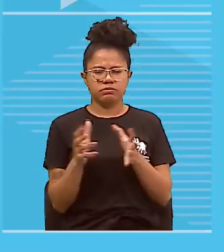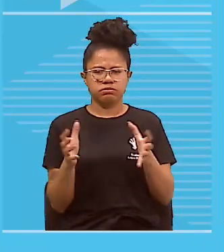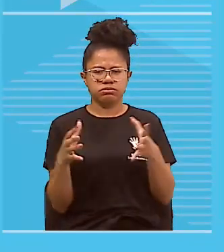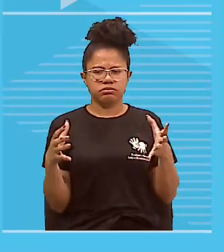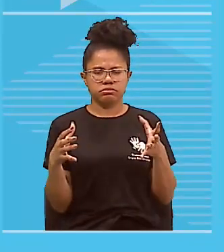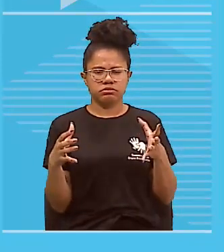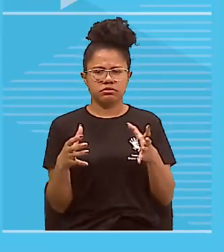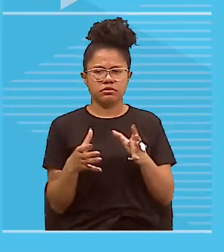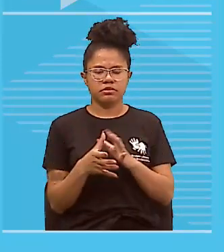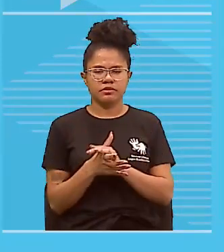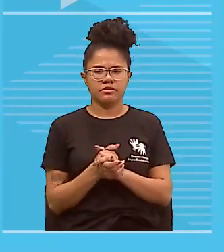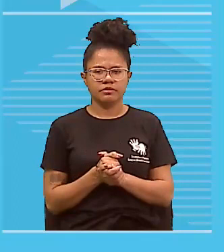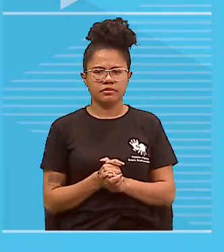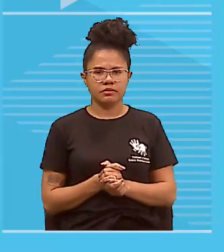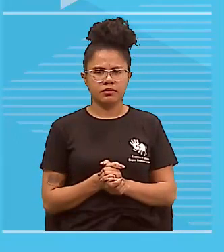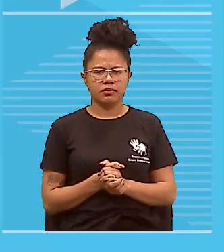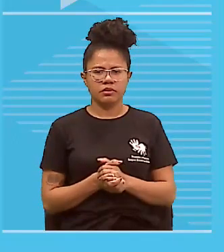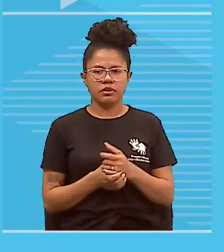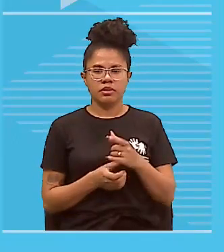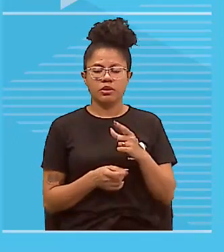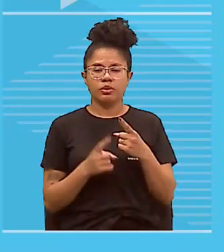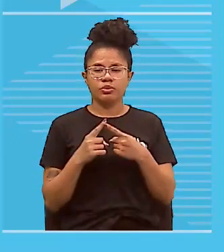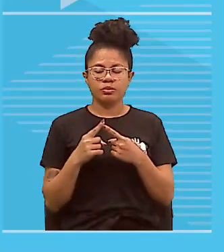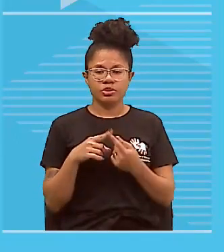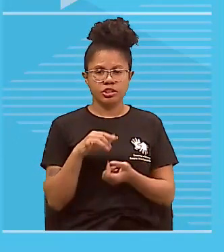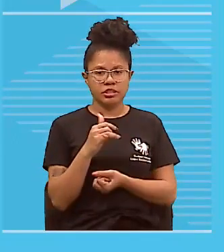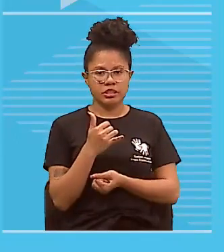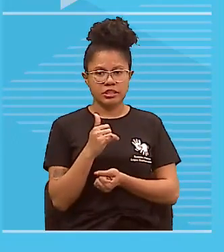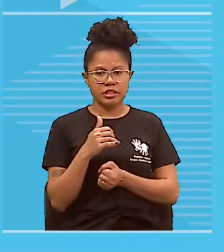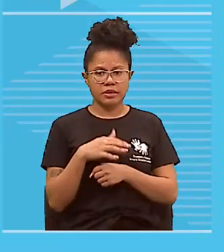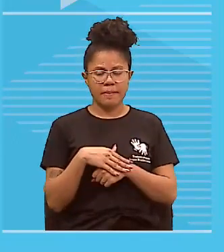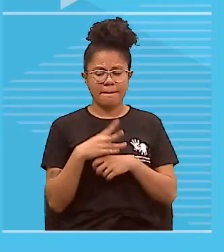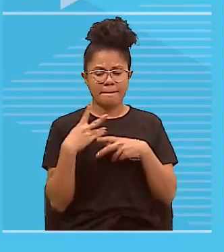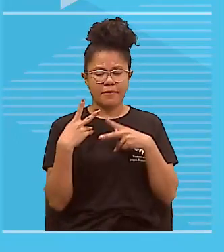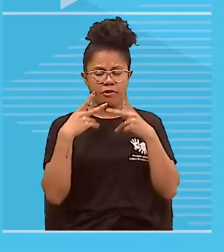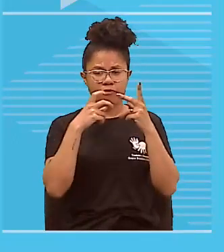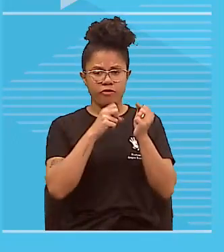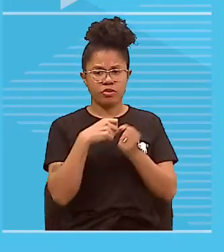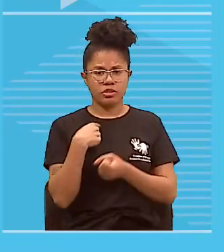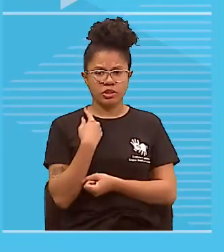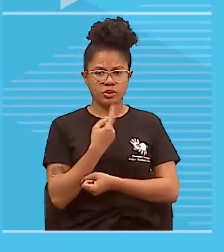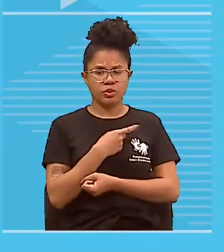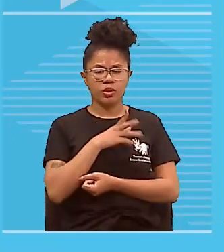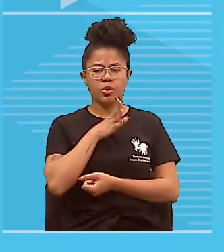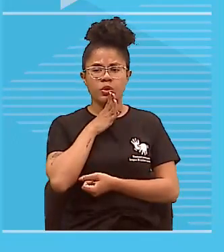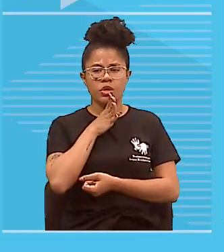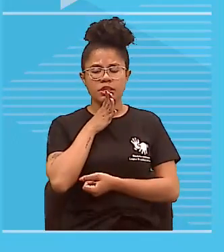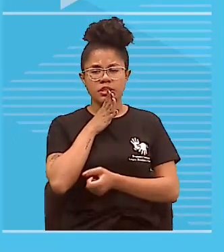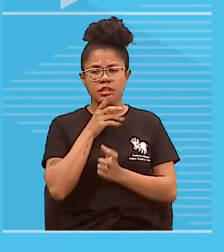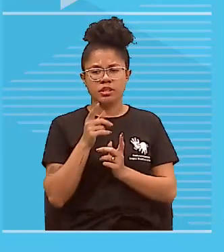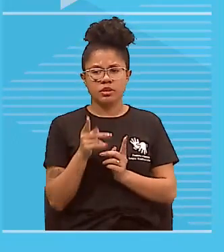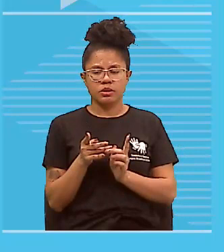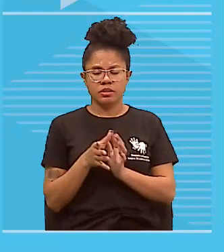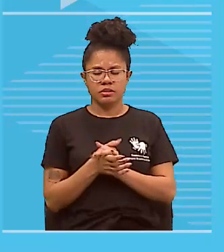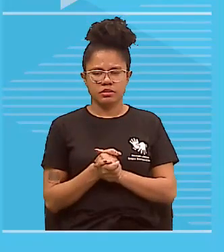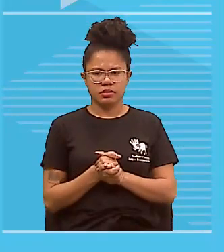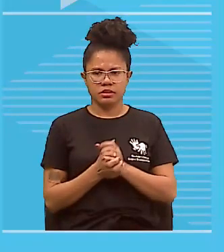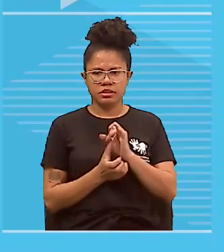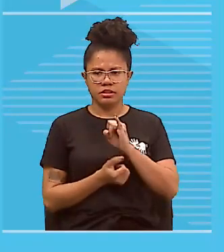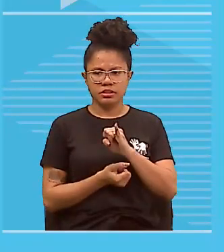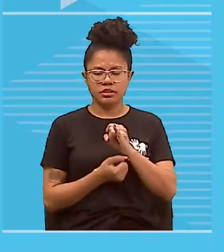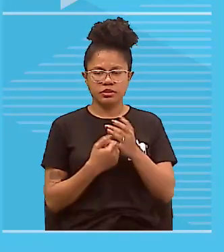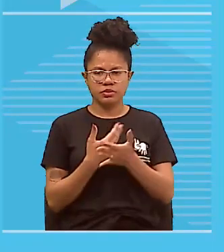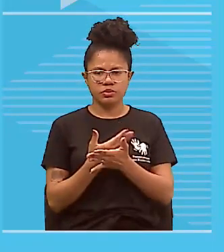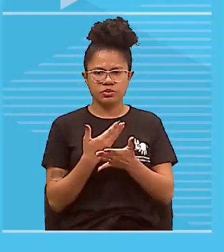energia nuclear, Jack, ela é um dos campos energéticos de maior força que a gente conhece, né? Então, quando se trabalha